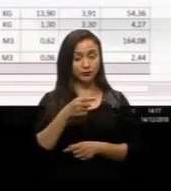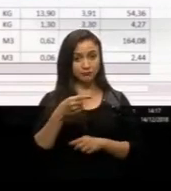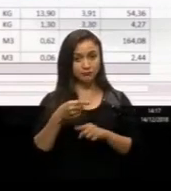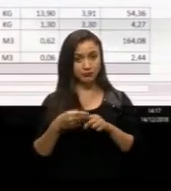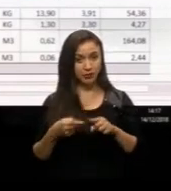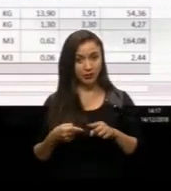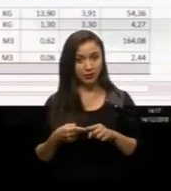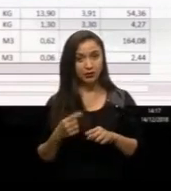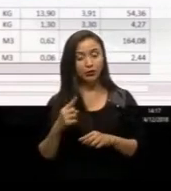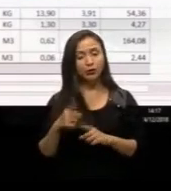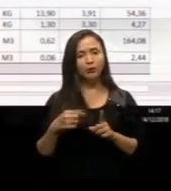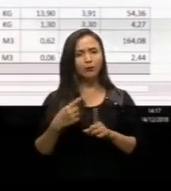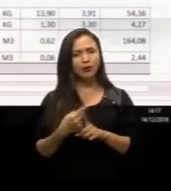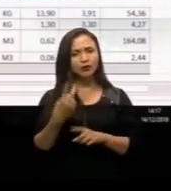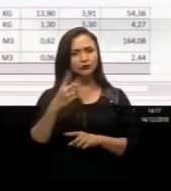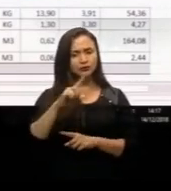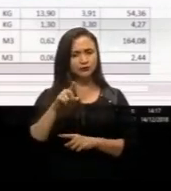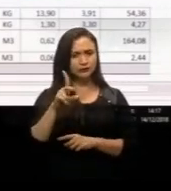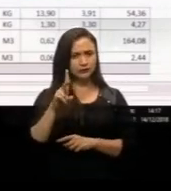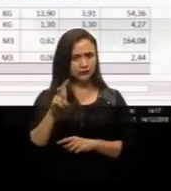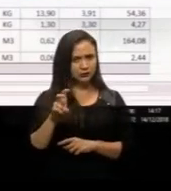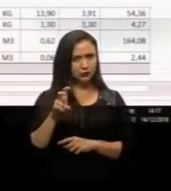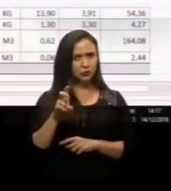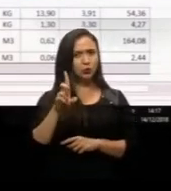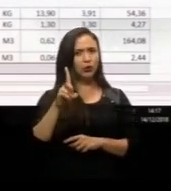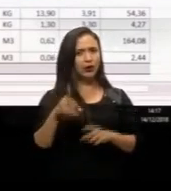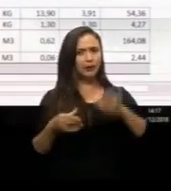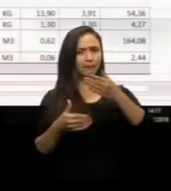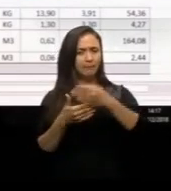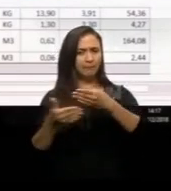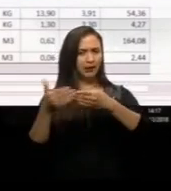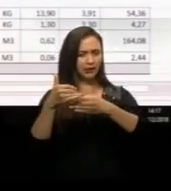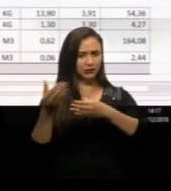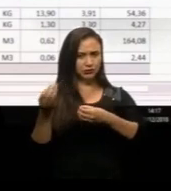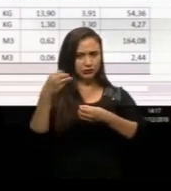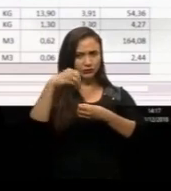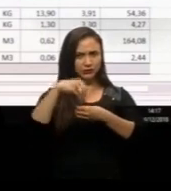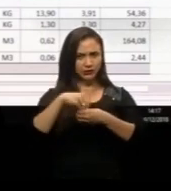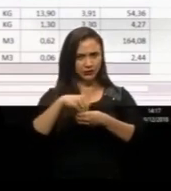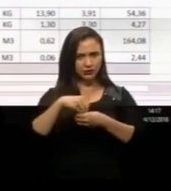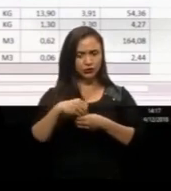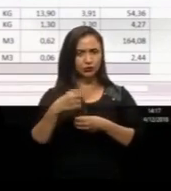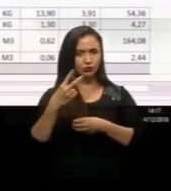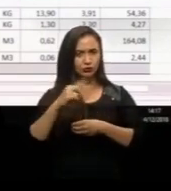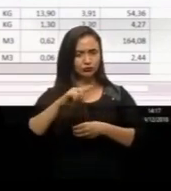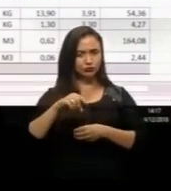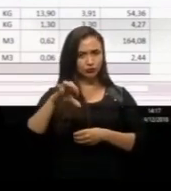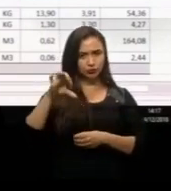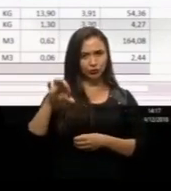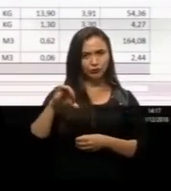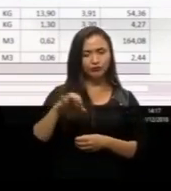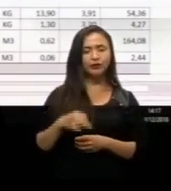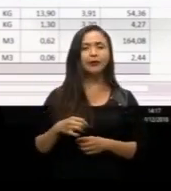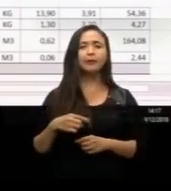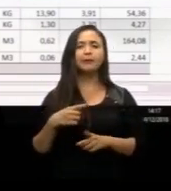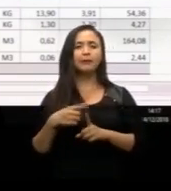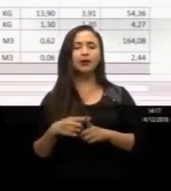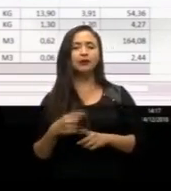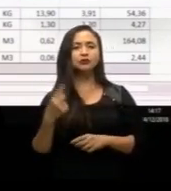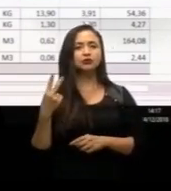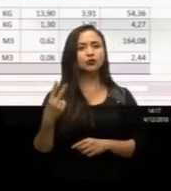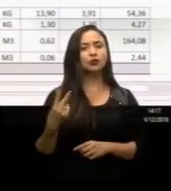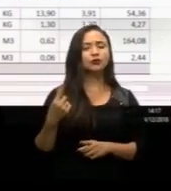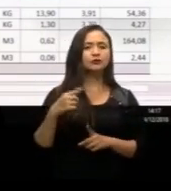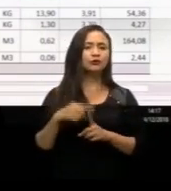mais 2,5, que são aquelas paredes internas, da de 2,9, mais 2,